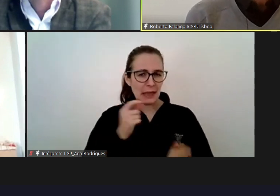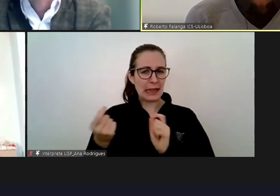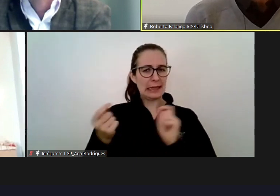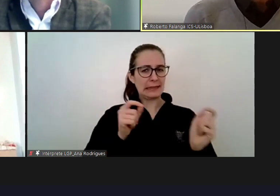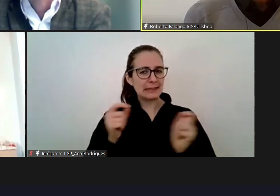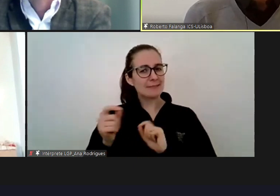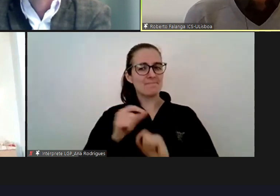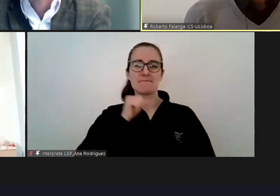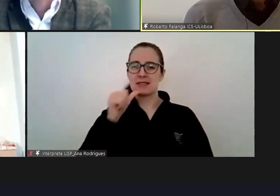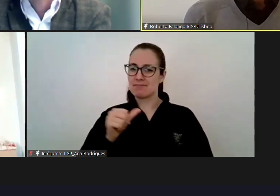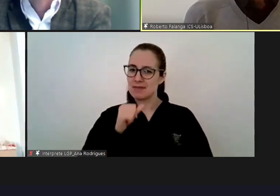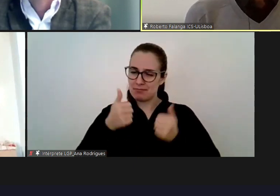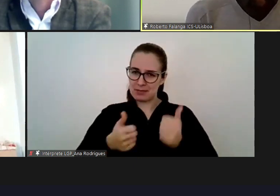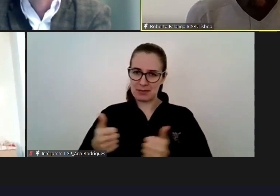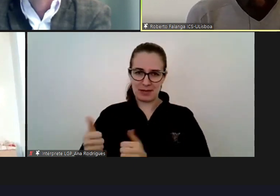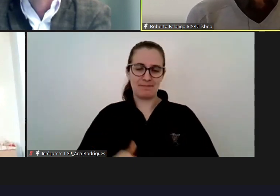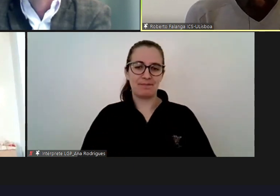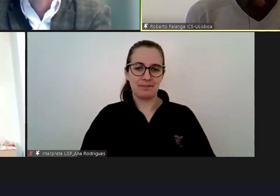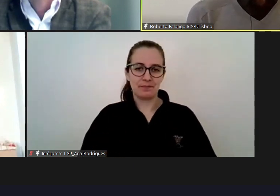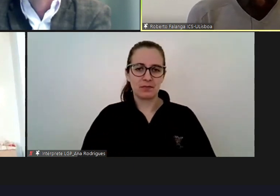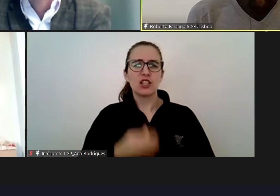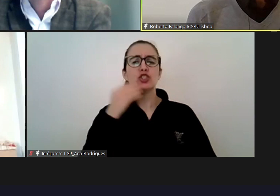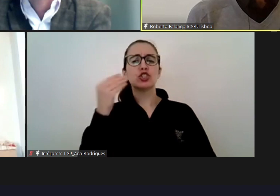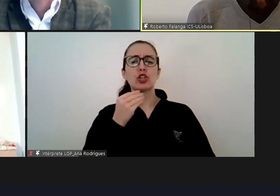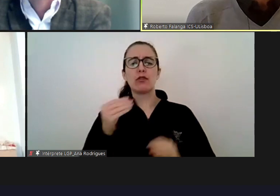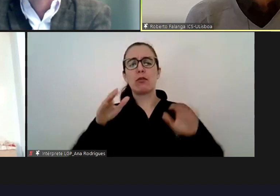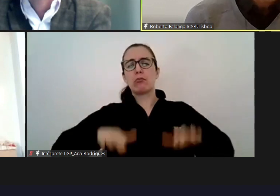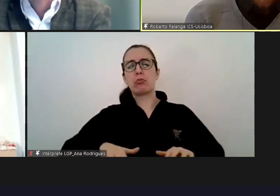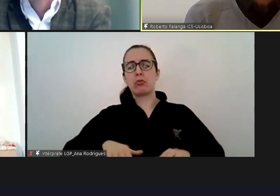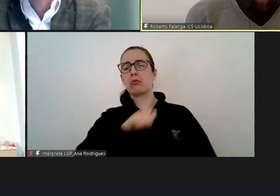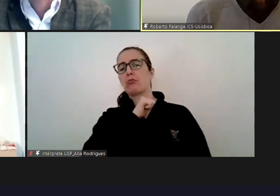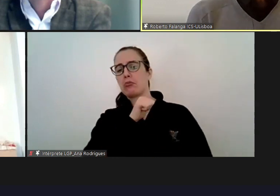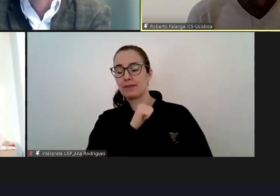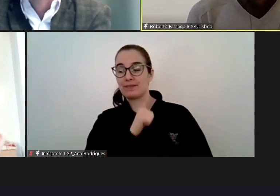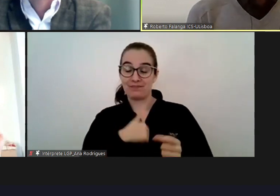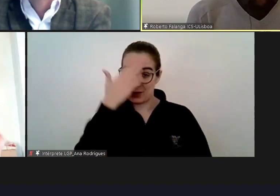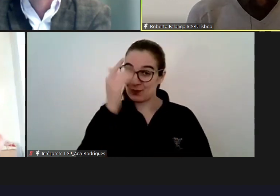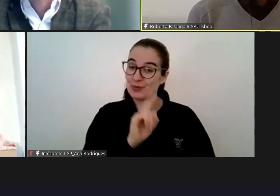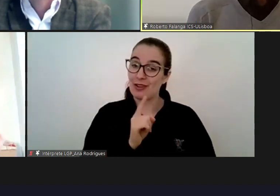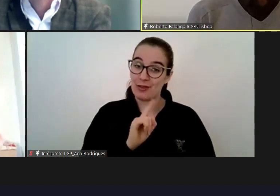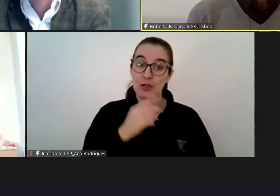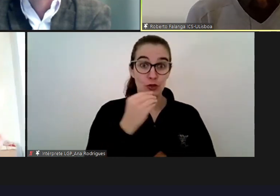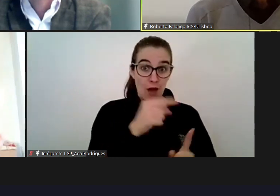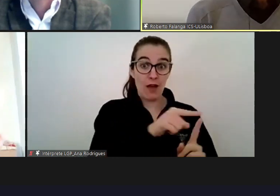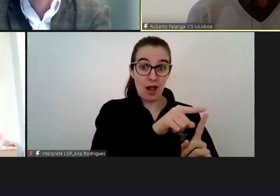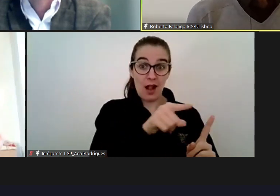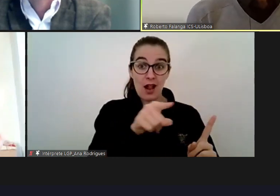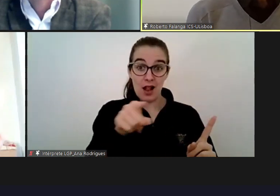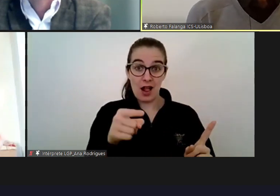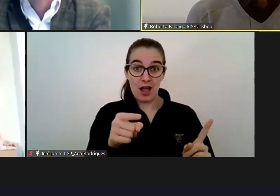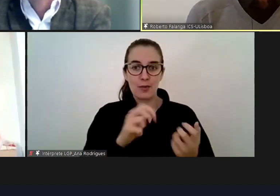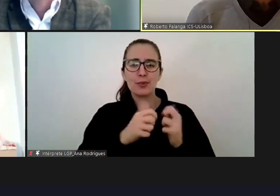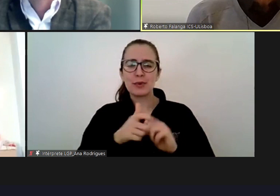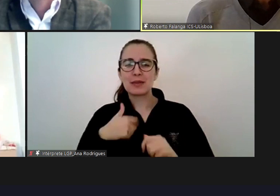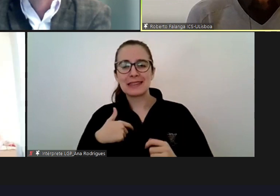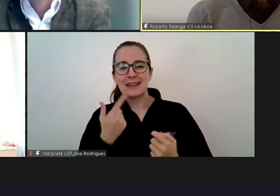Ou seja, não é verdade que os jovens não estão a falar. Eu acho que os jovens estão a falar, nós é que precisamos aprender